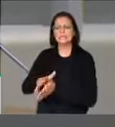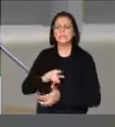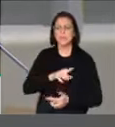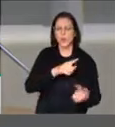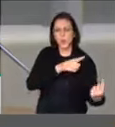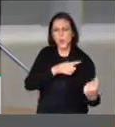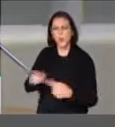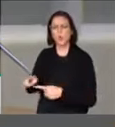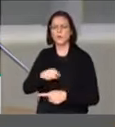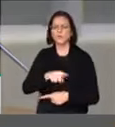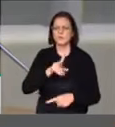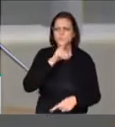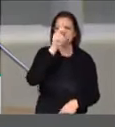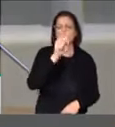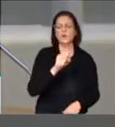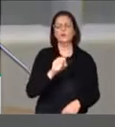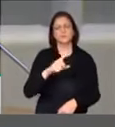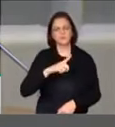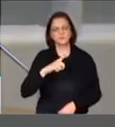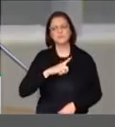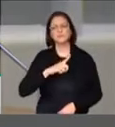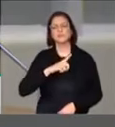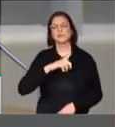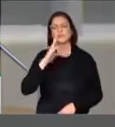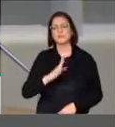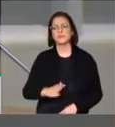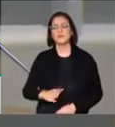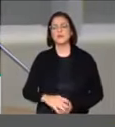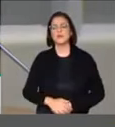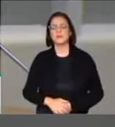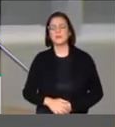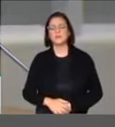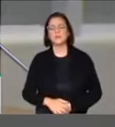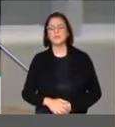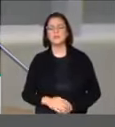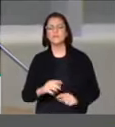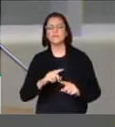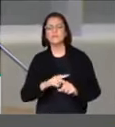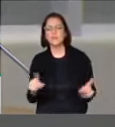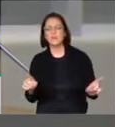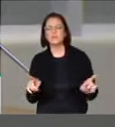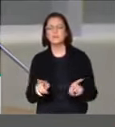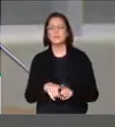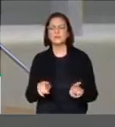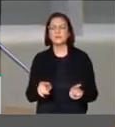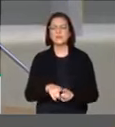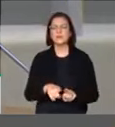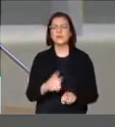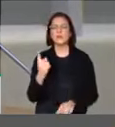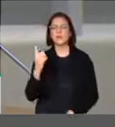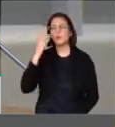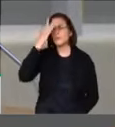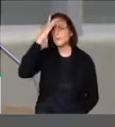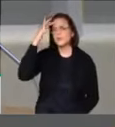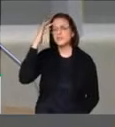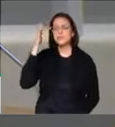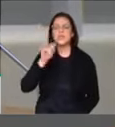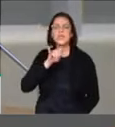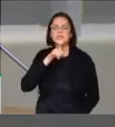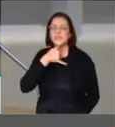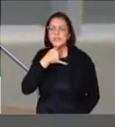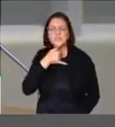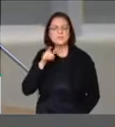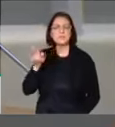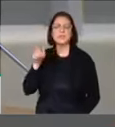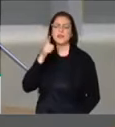Daniela? Mas, ao mesmo tempo, um sujeito reativo que, infelizmente, ganhou o processo eleitoral